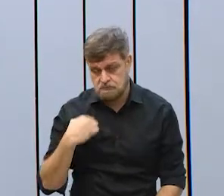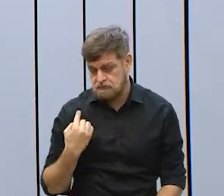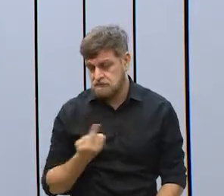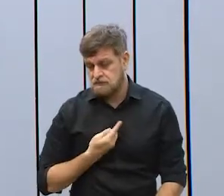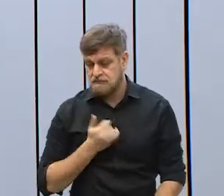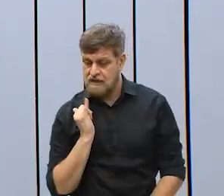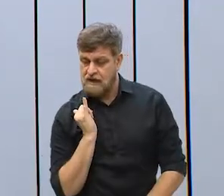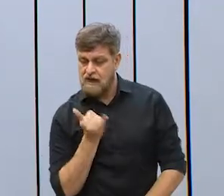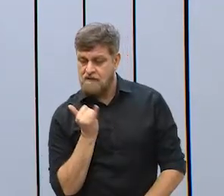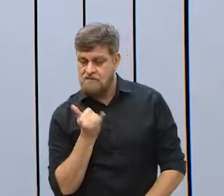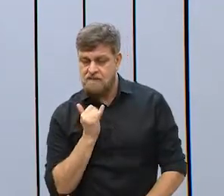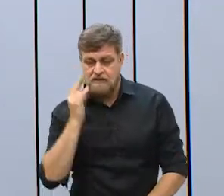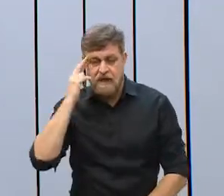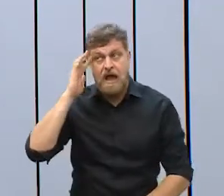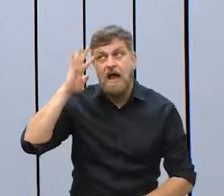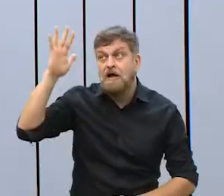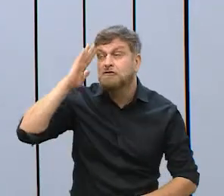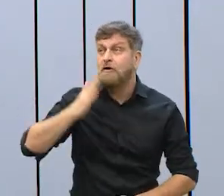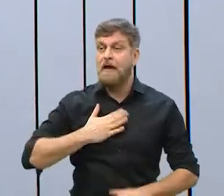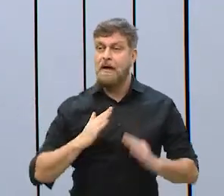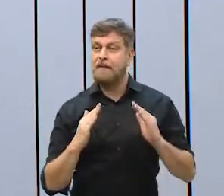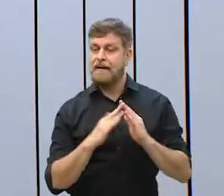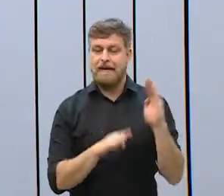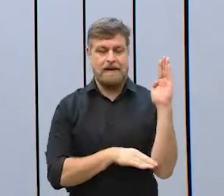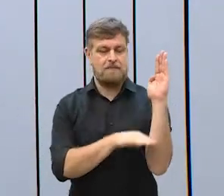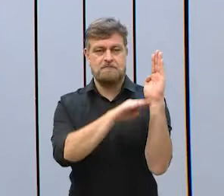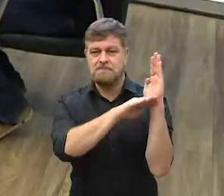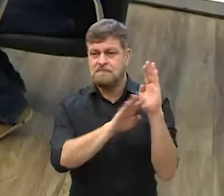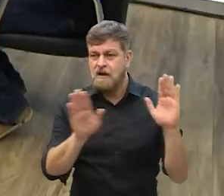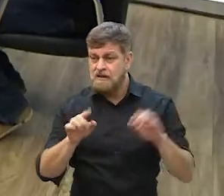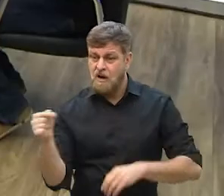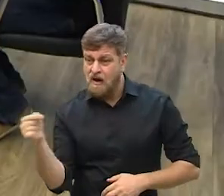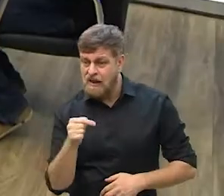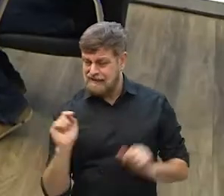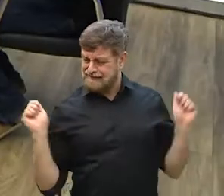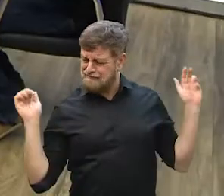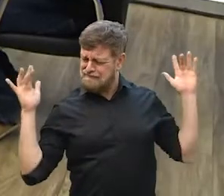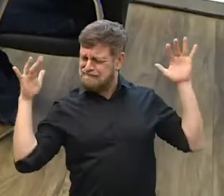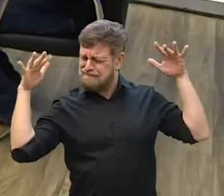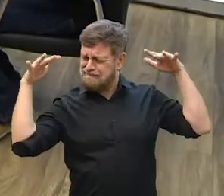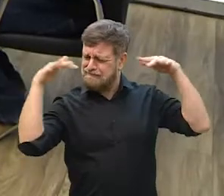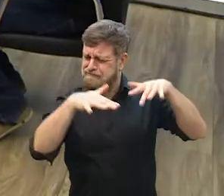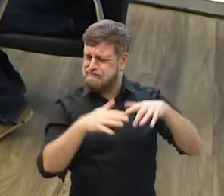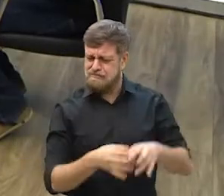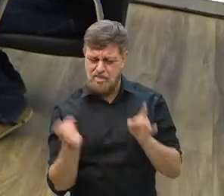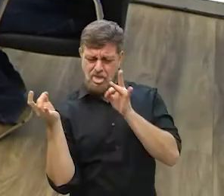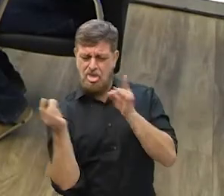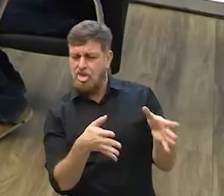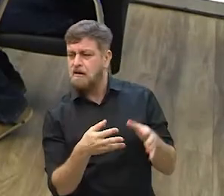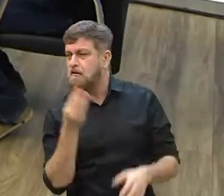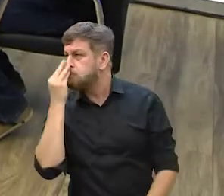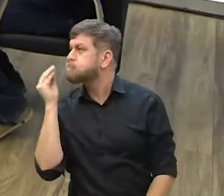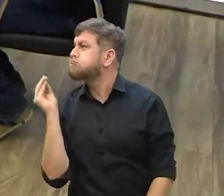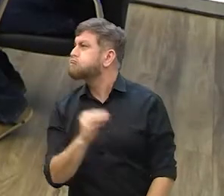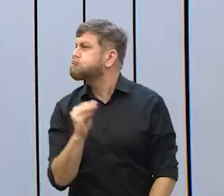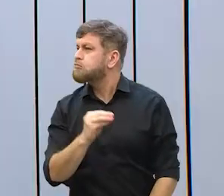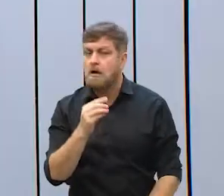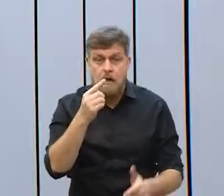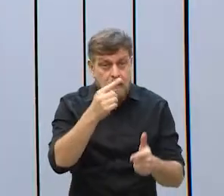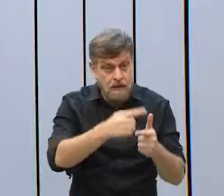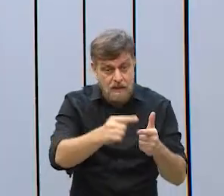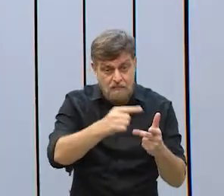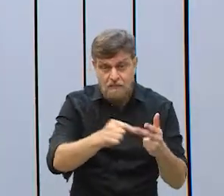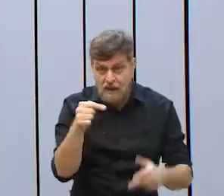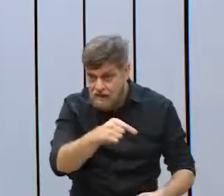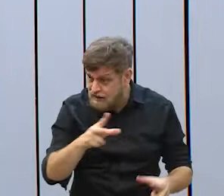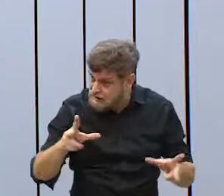está falando mais em sonho da casa própria, a gente está falando um depósito de gente. que gera muito problema. E eles